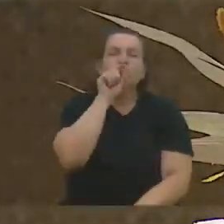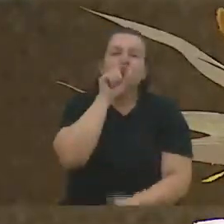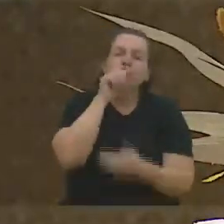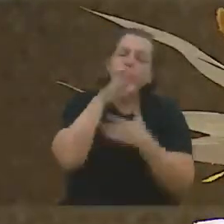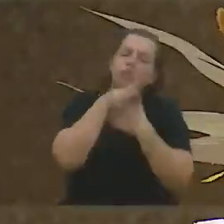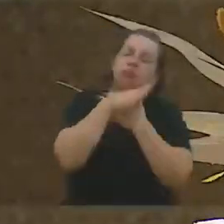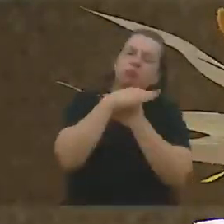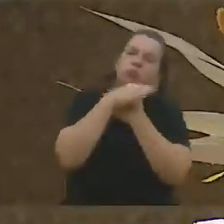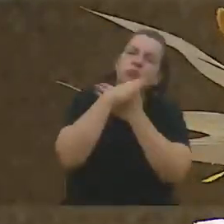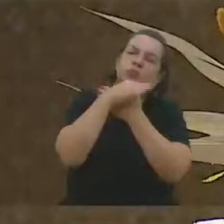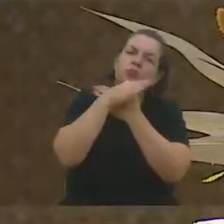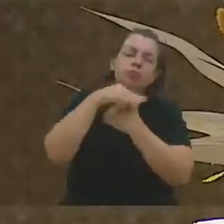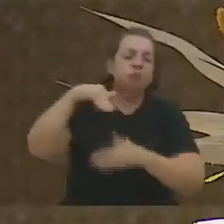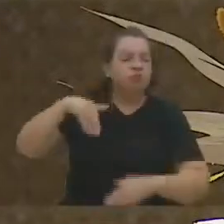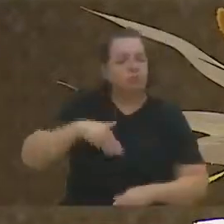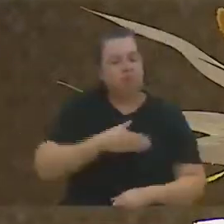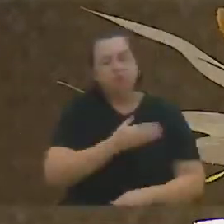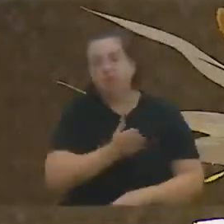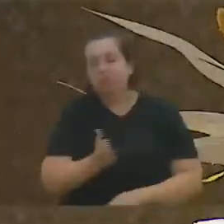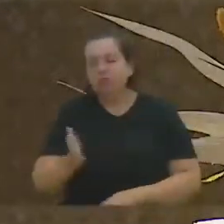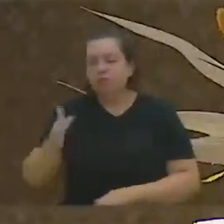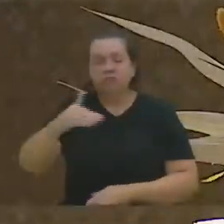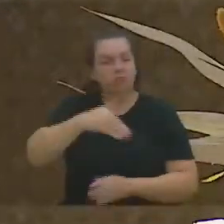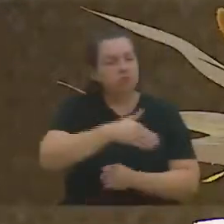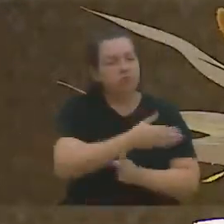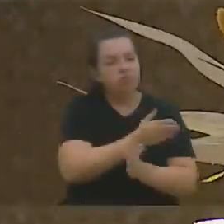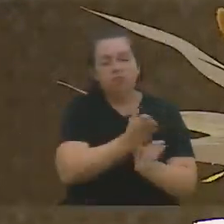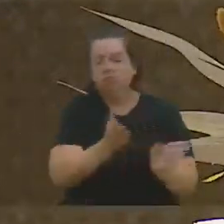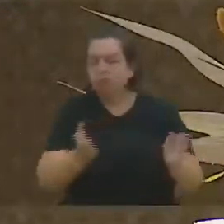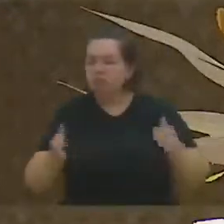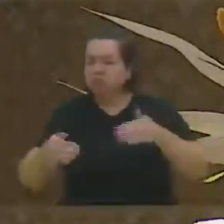passarinhos e peixes nos